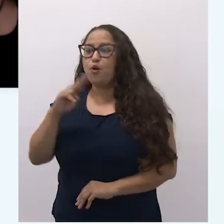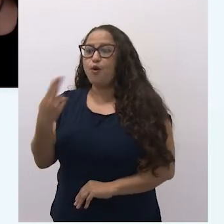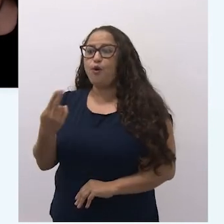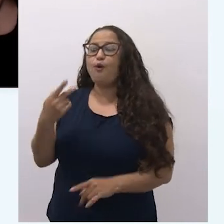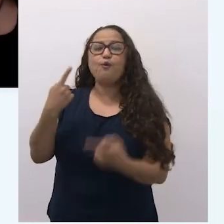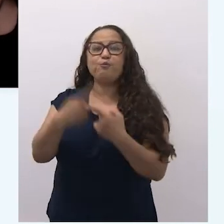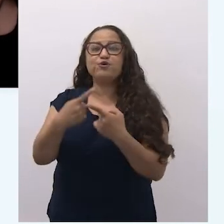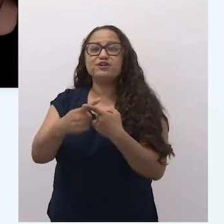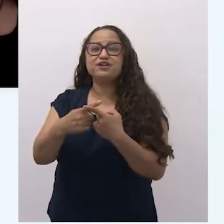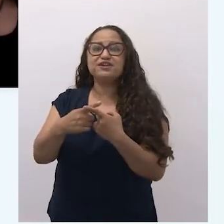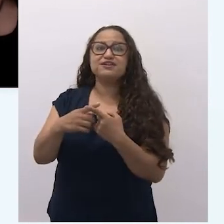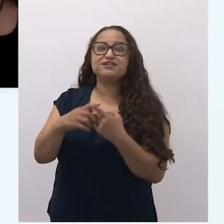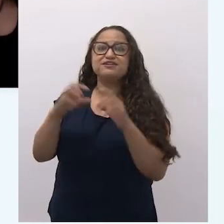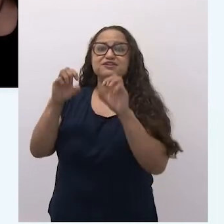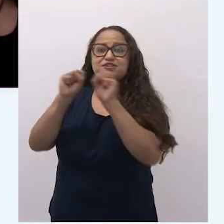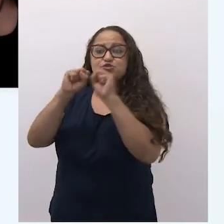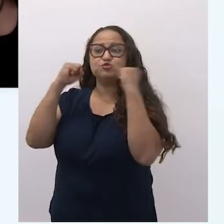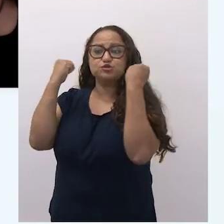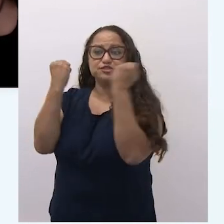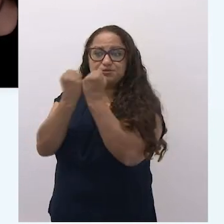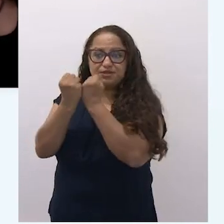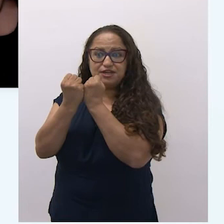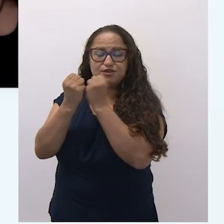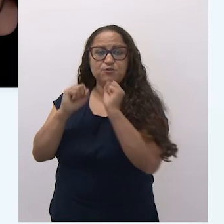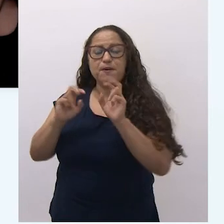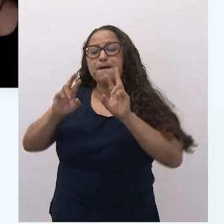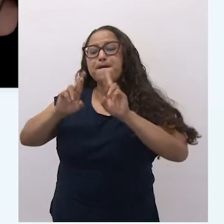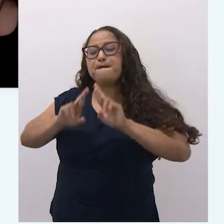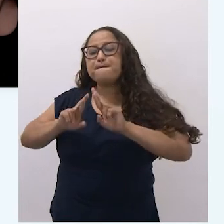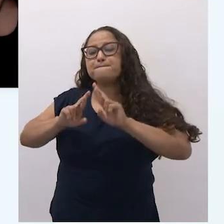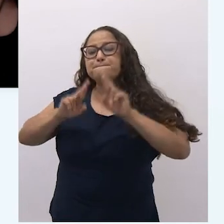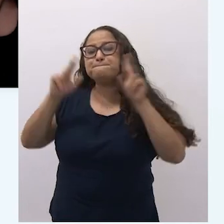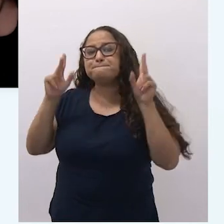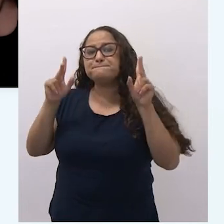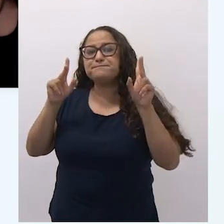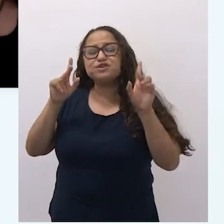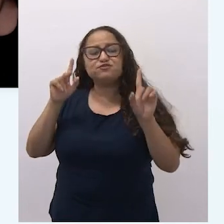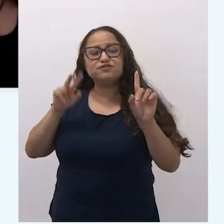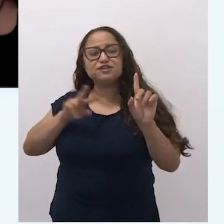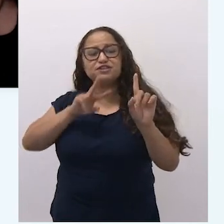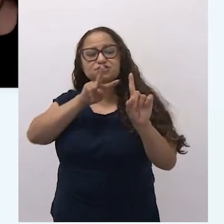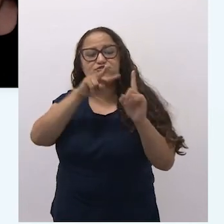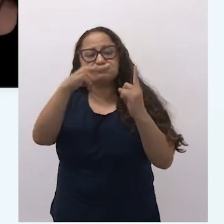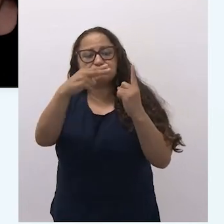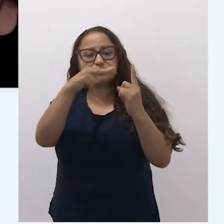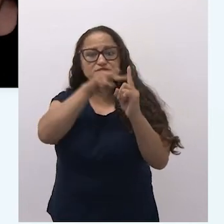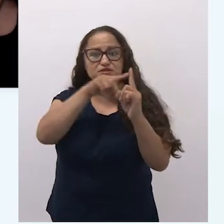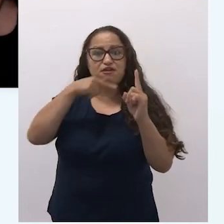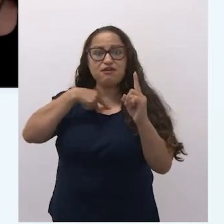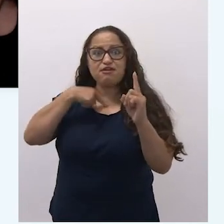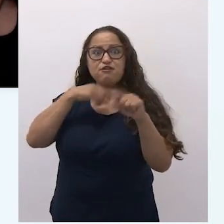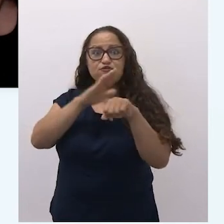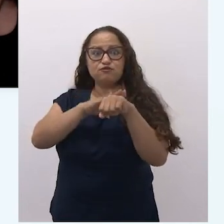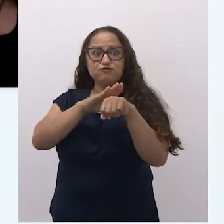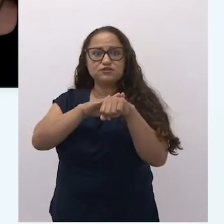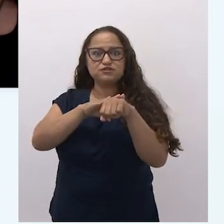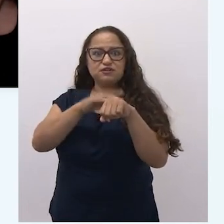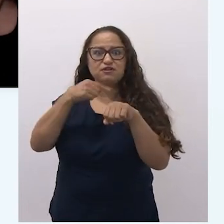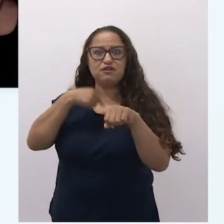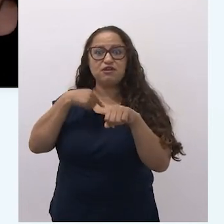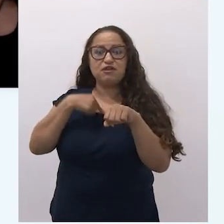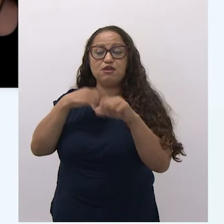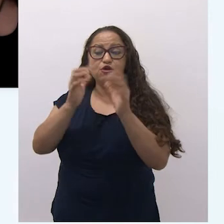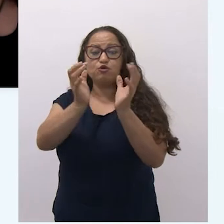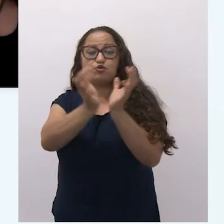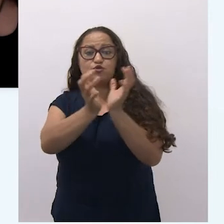um seminário. Muda a perspectiva, né? Então, eu vou construir um sarau literário, eu e minha